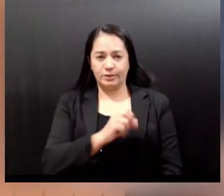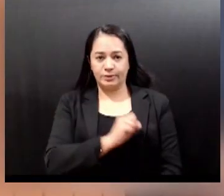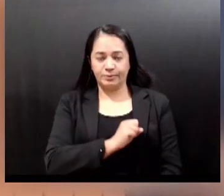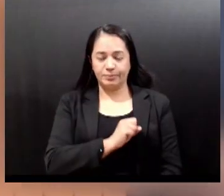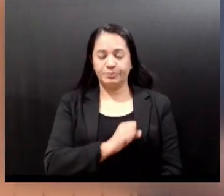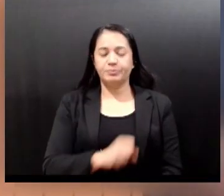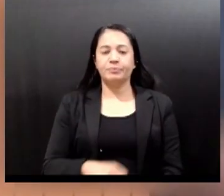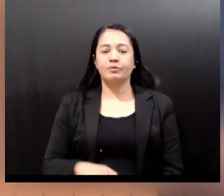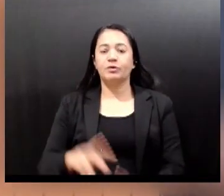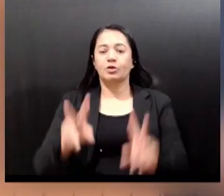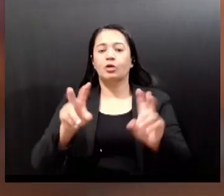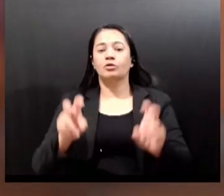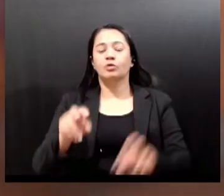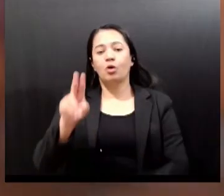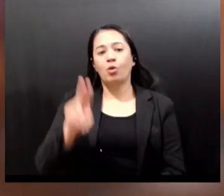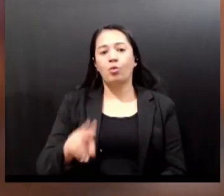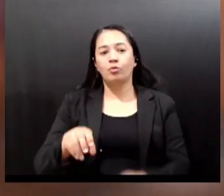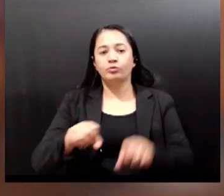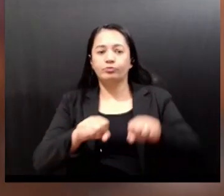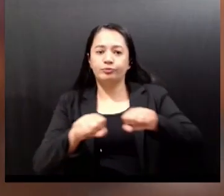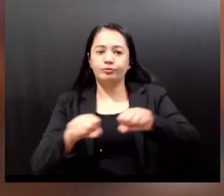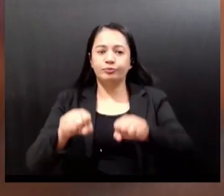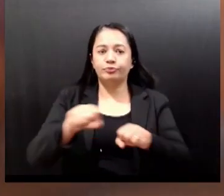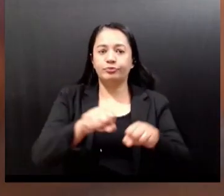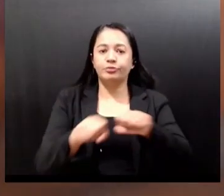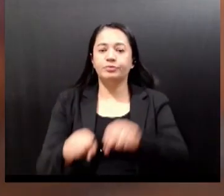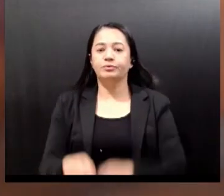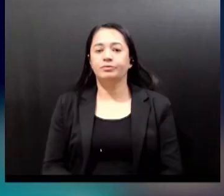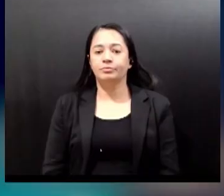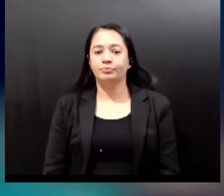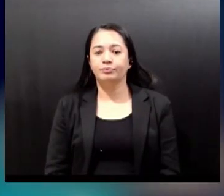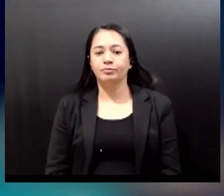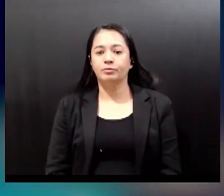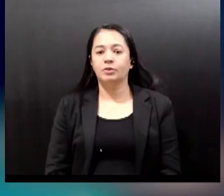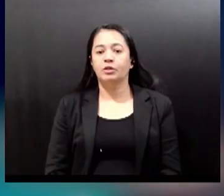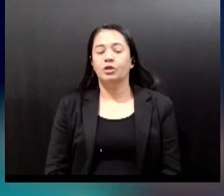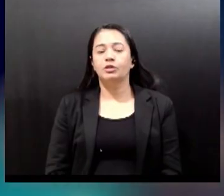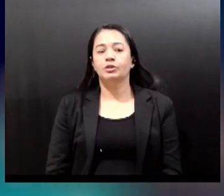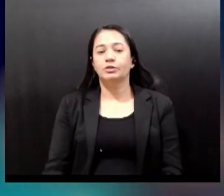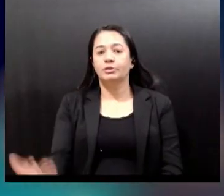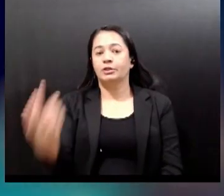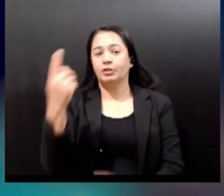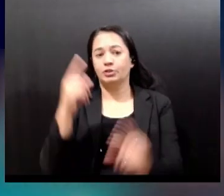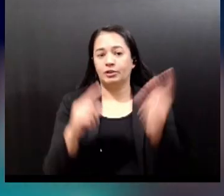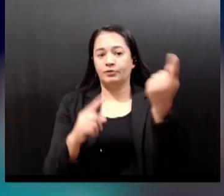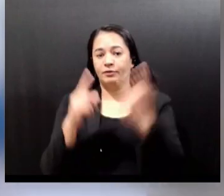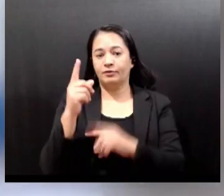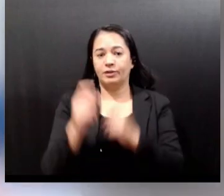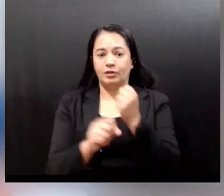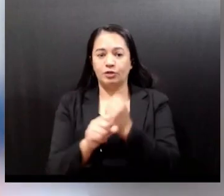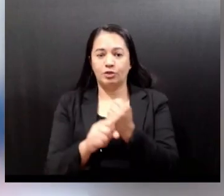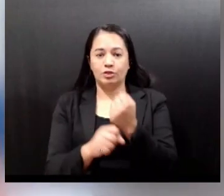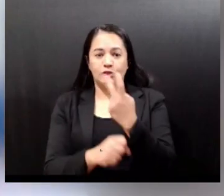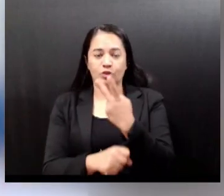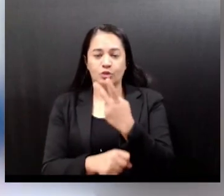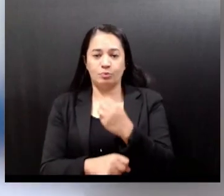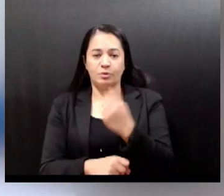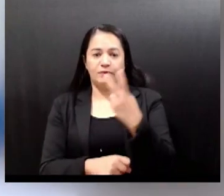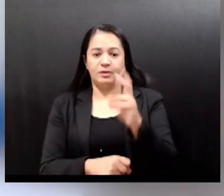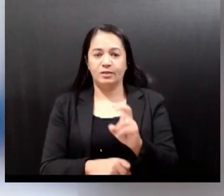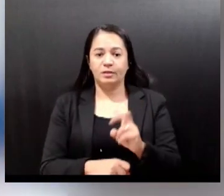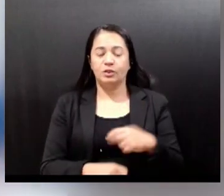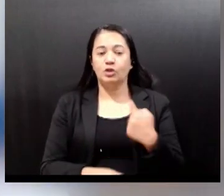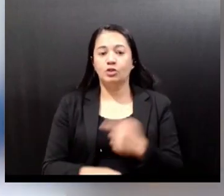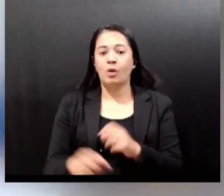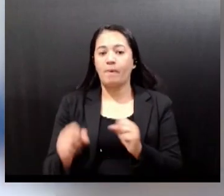uso desses equipamentos. Desde fevereiro de 2025, o serviço está disponível na cidade. A gente pode compreender